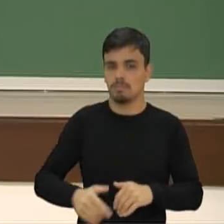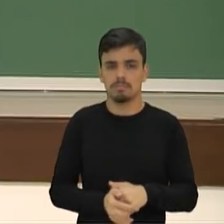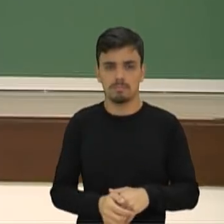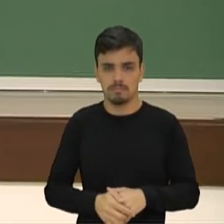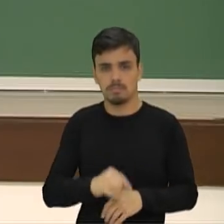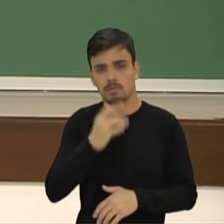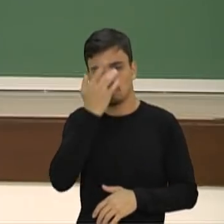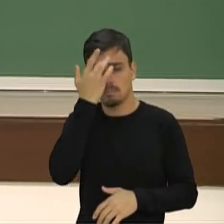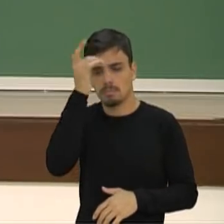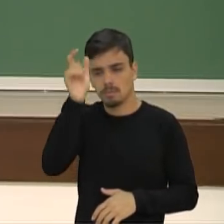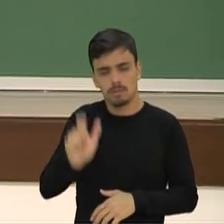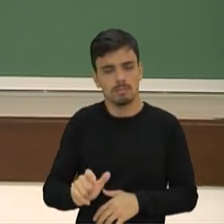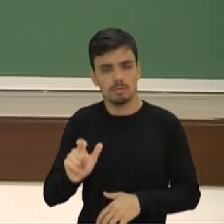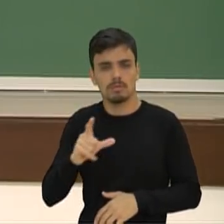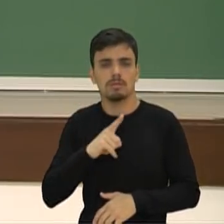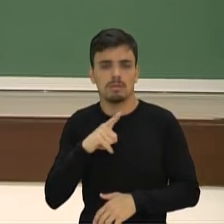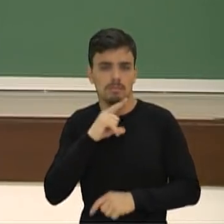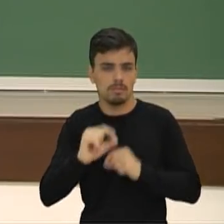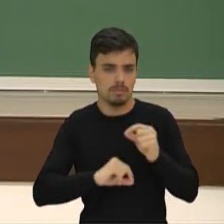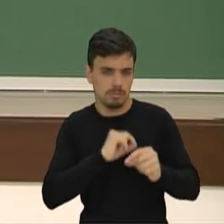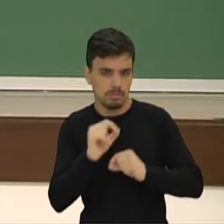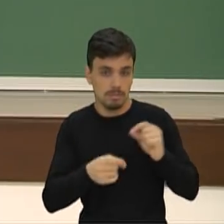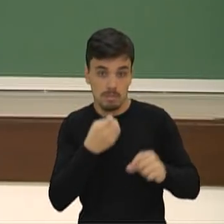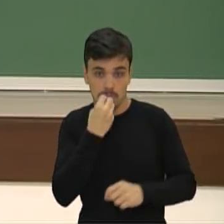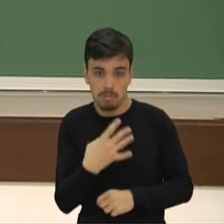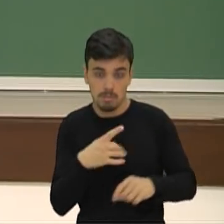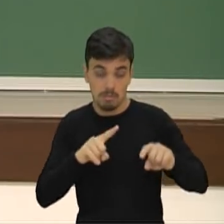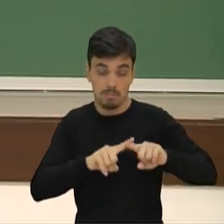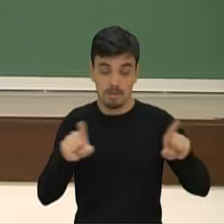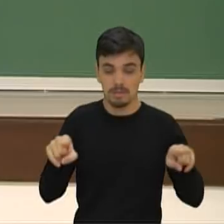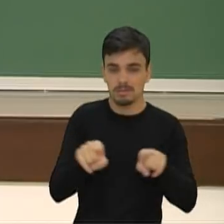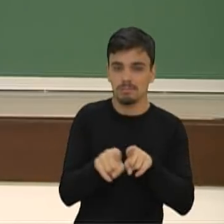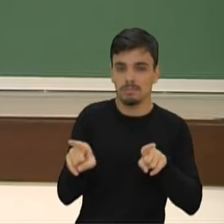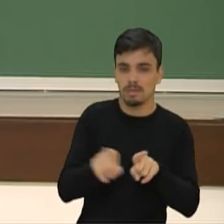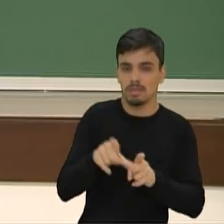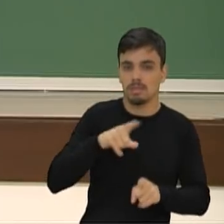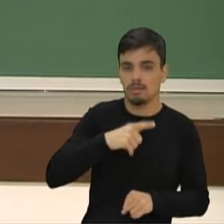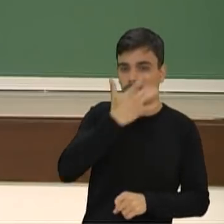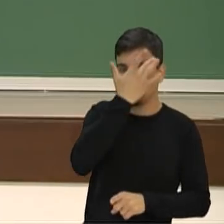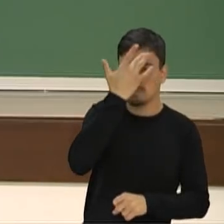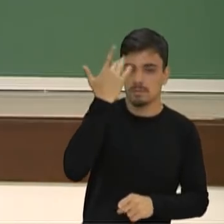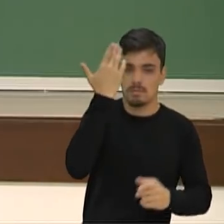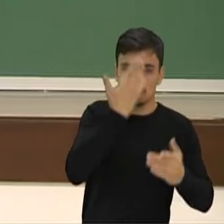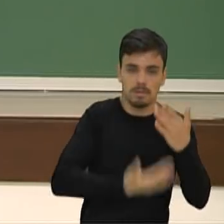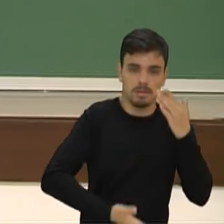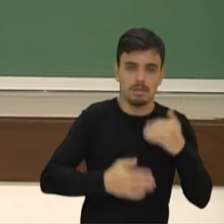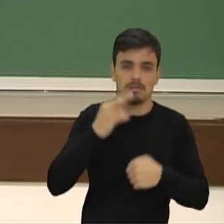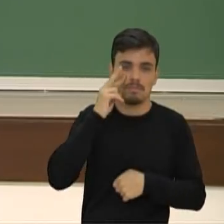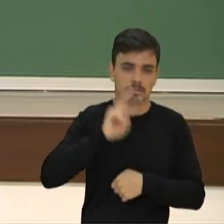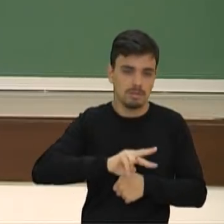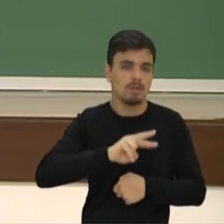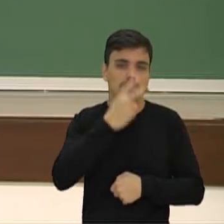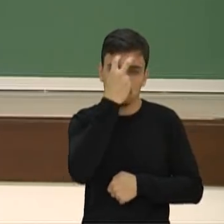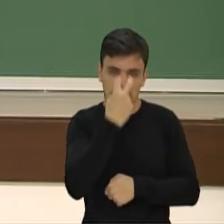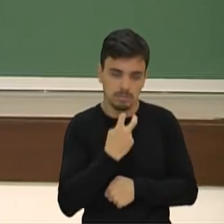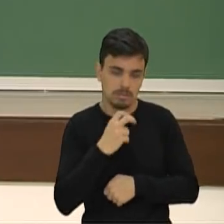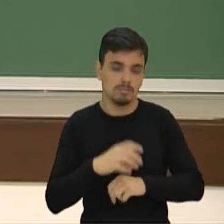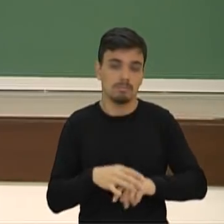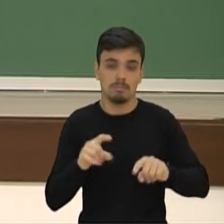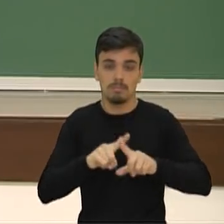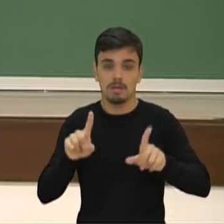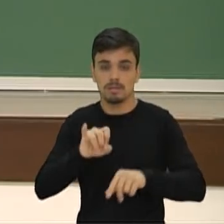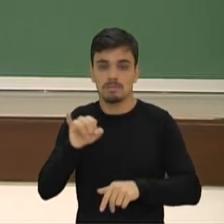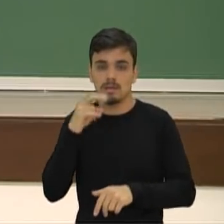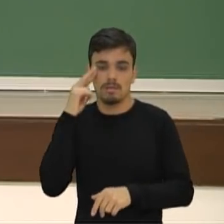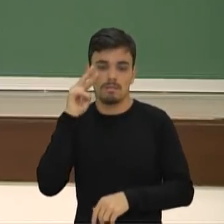diversas pessoas que tiveram êxito nesse tipo de cirurgia, mas diversas pessoas também acabaram perdendo a visão. Mas se você não estava enxergando nada